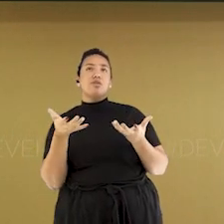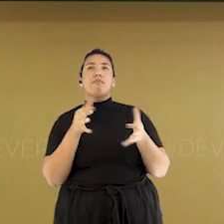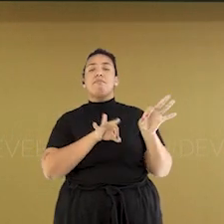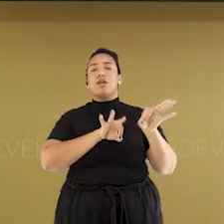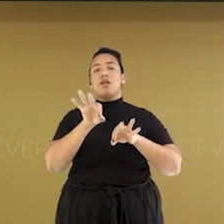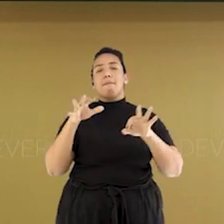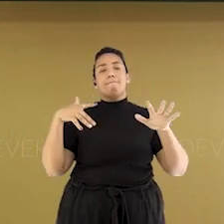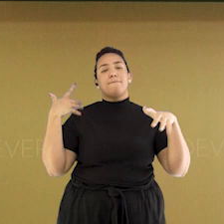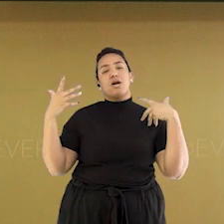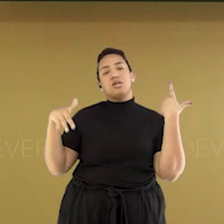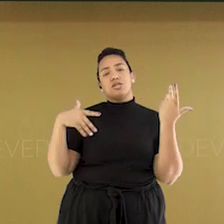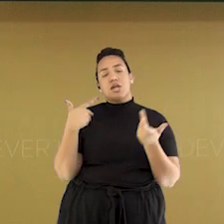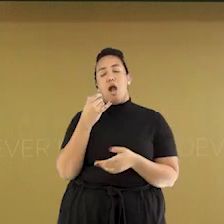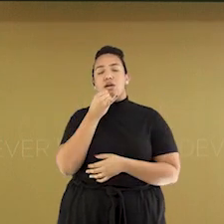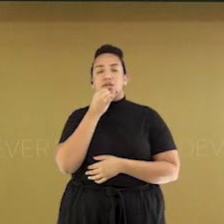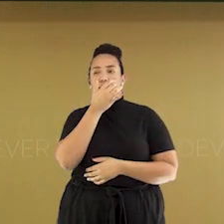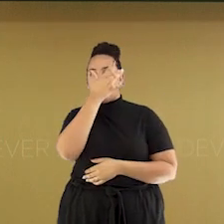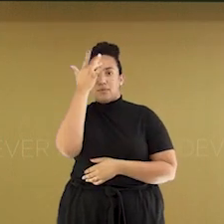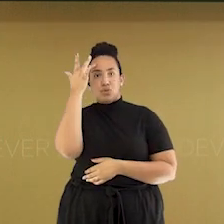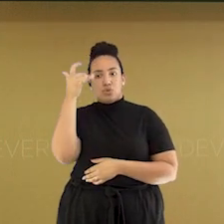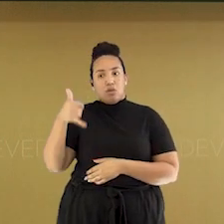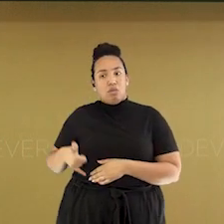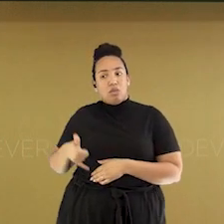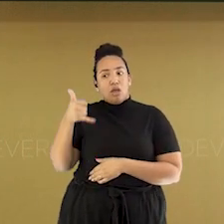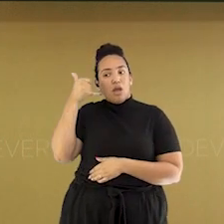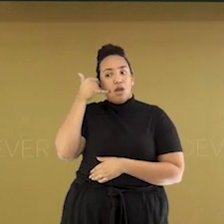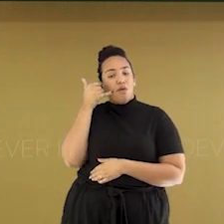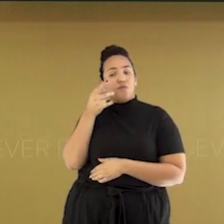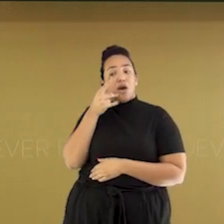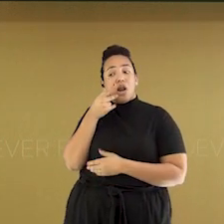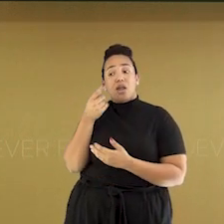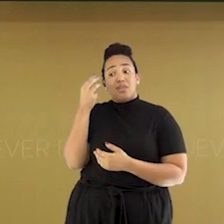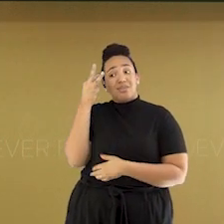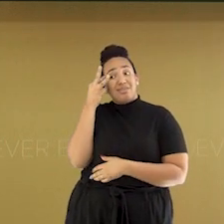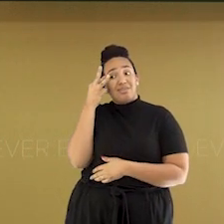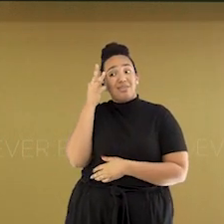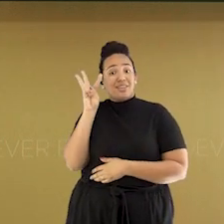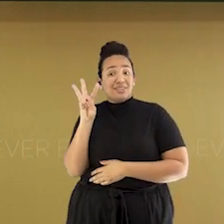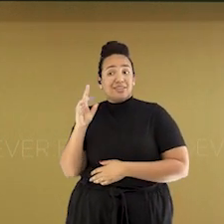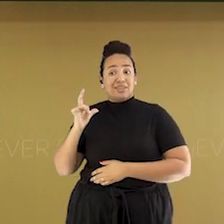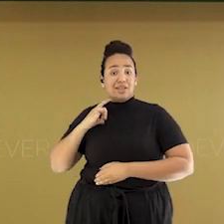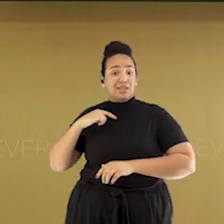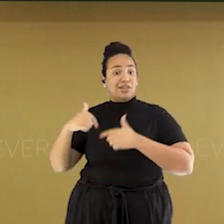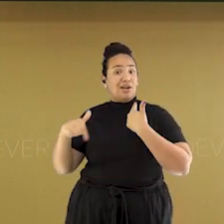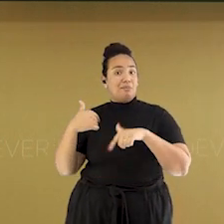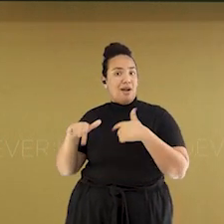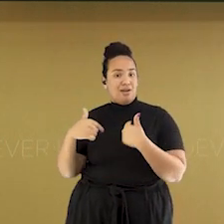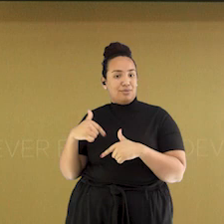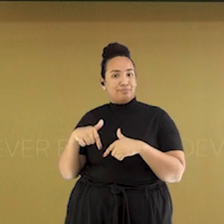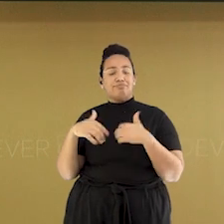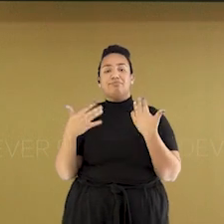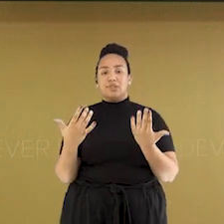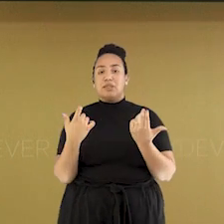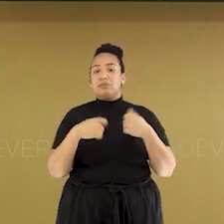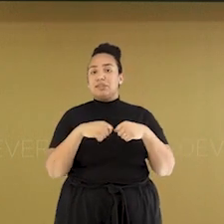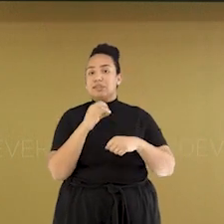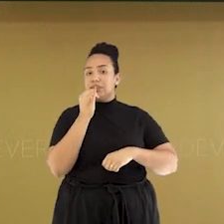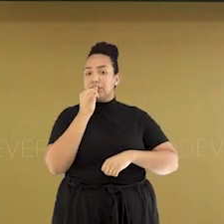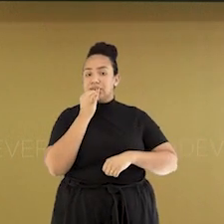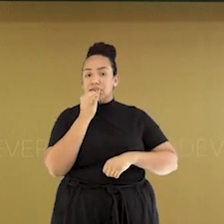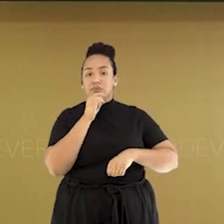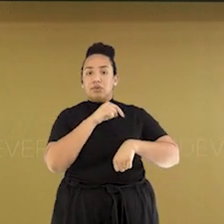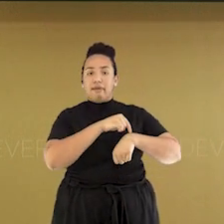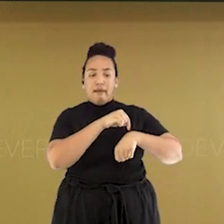aí o contratante liga para ela dizendo que terá um trabalho daqui 3 dias. Então o trabalhador precisa organizar todos os